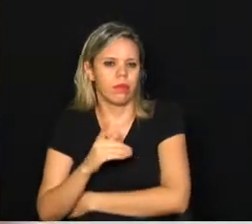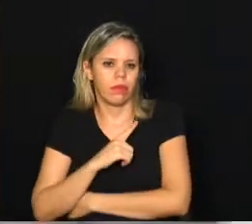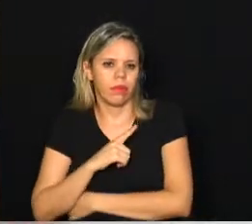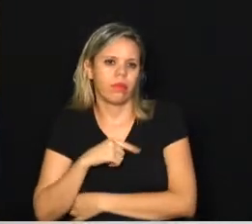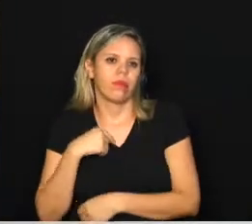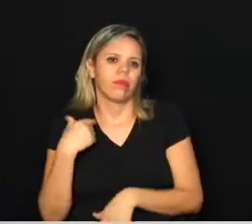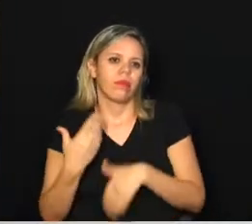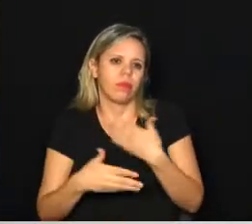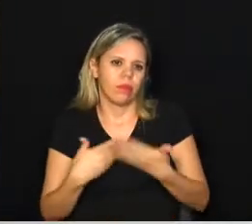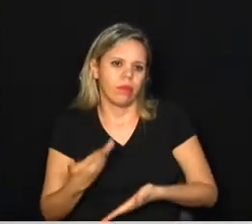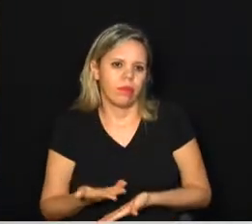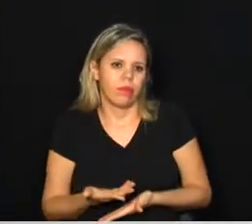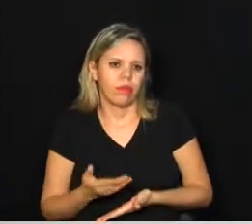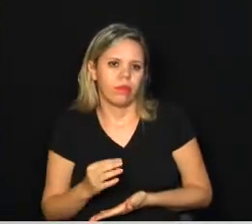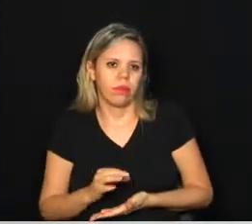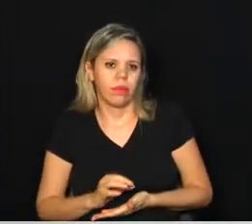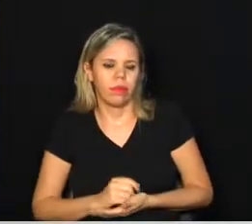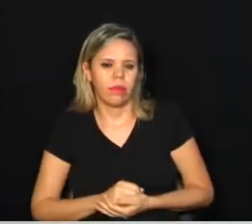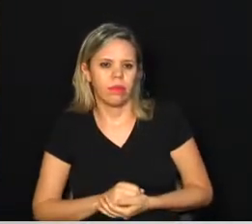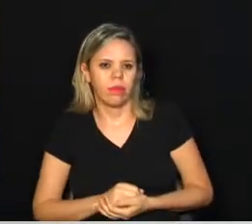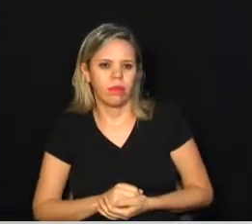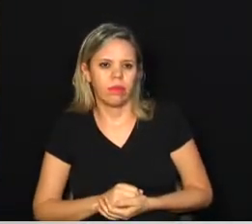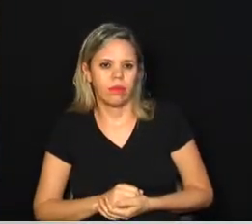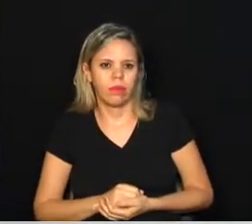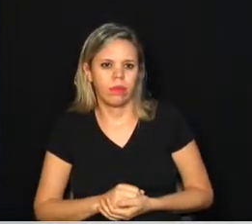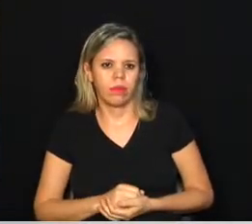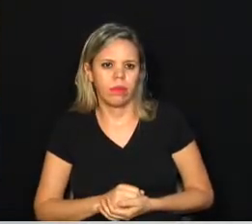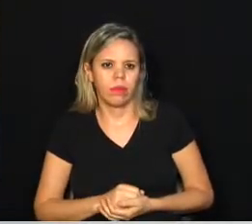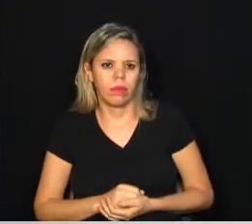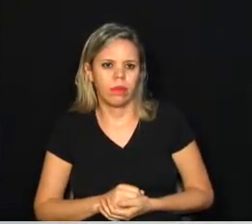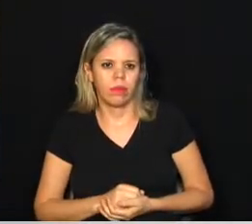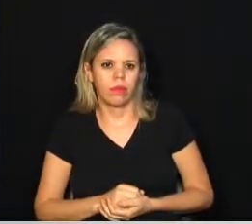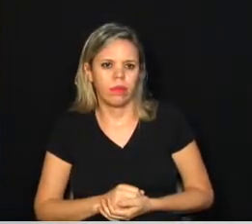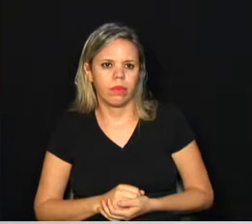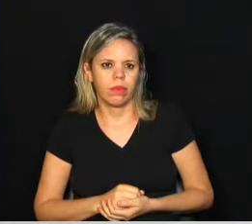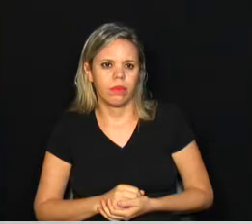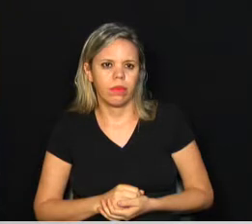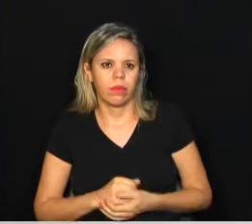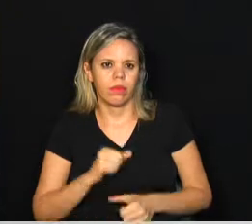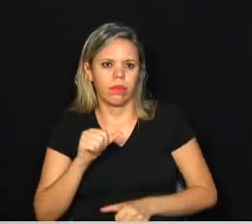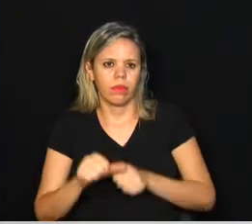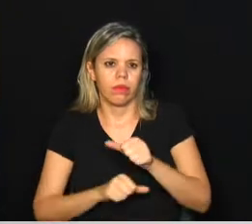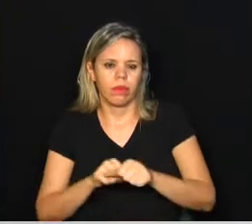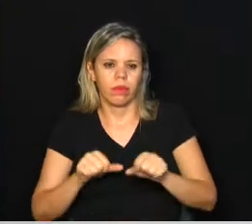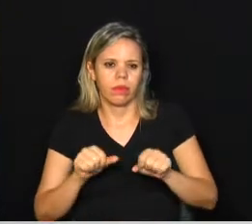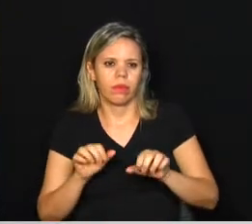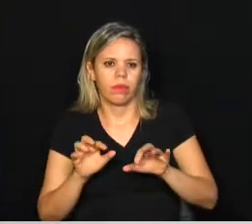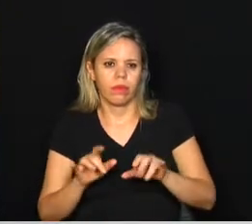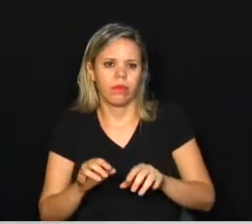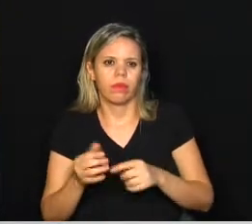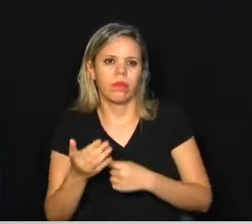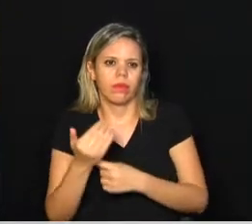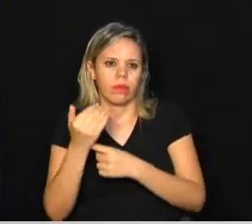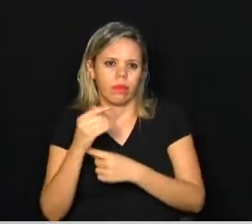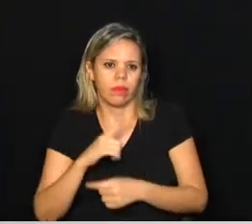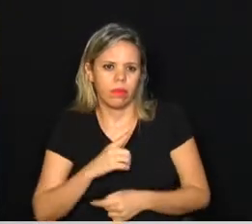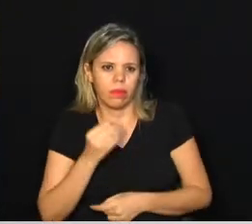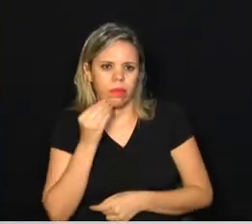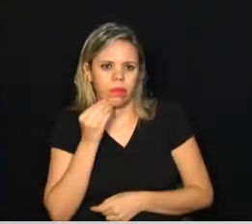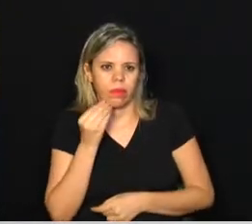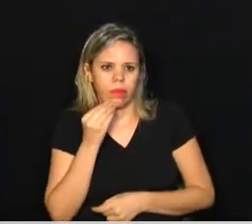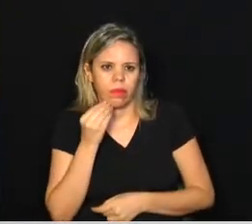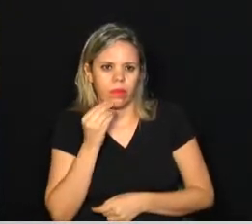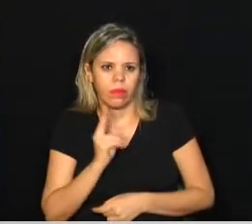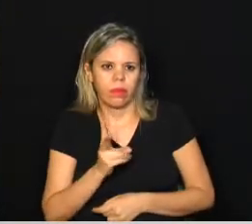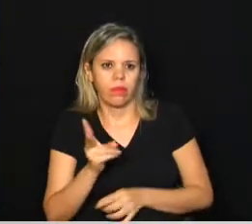andaram tinham dado alguns passos em transformação digital, elas tiveram a oportunidade de